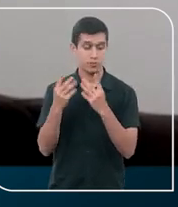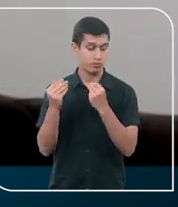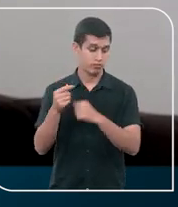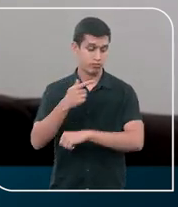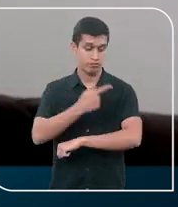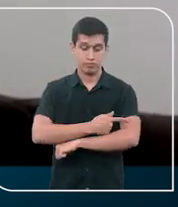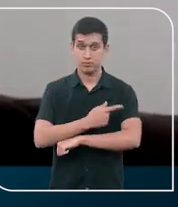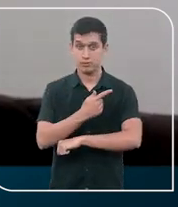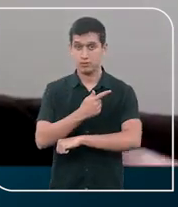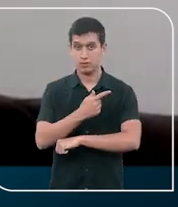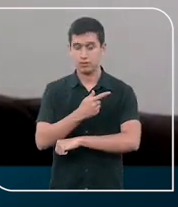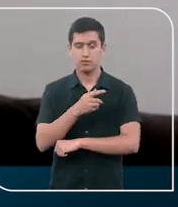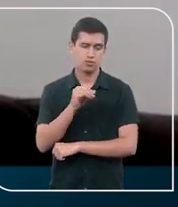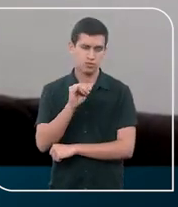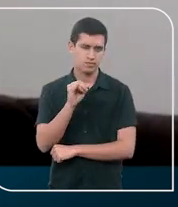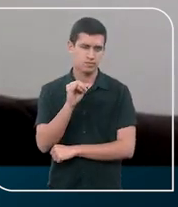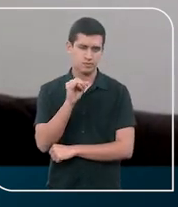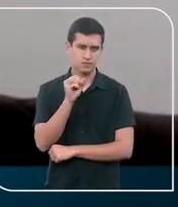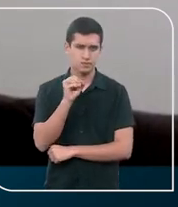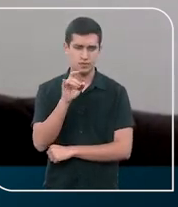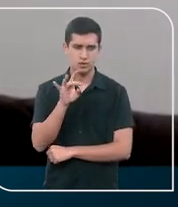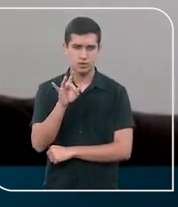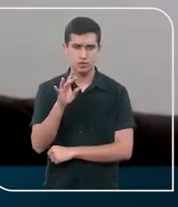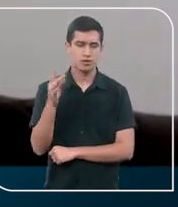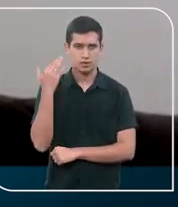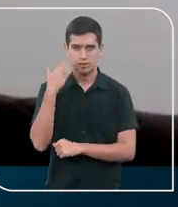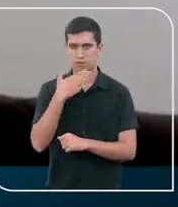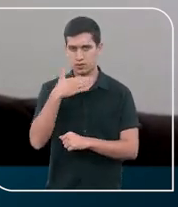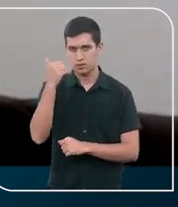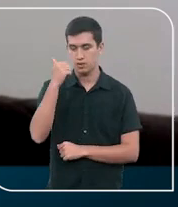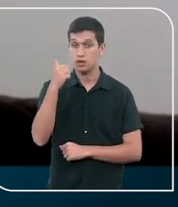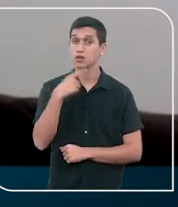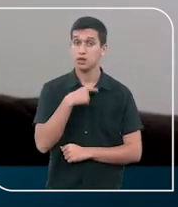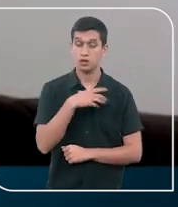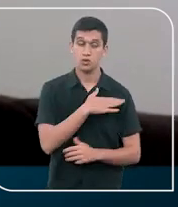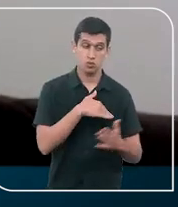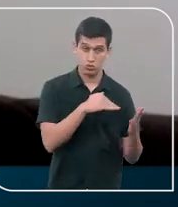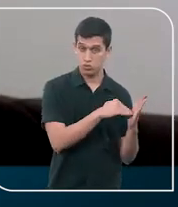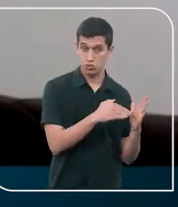tem os condôminos que recebem a sua cota do imposto, né, das suas